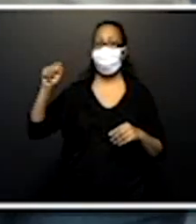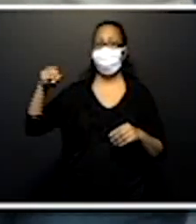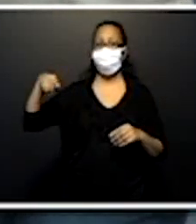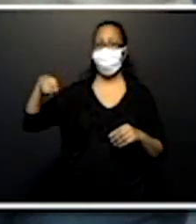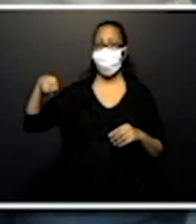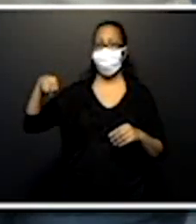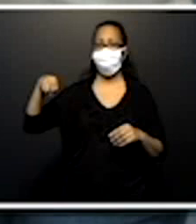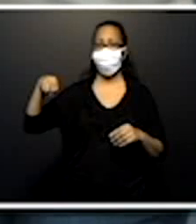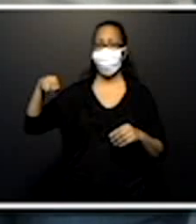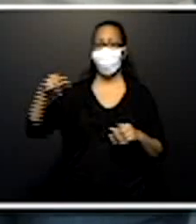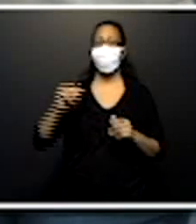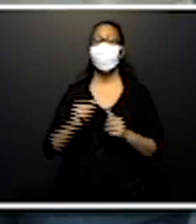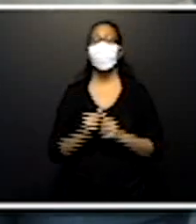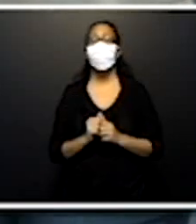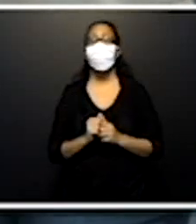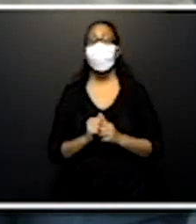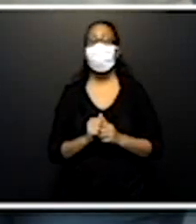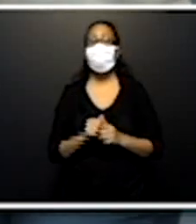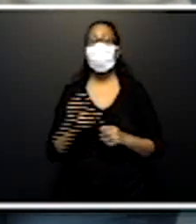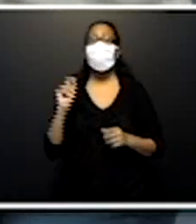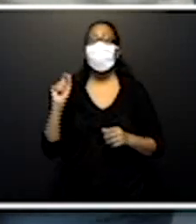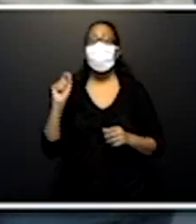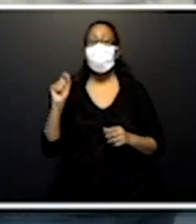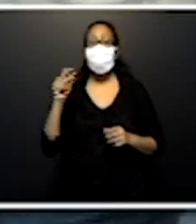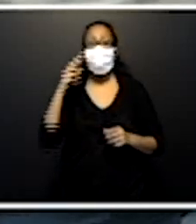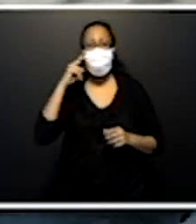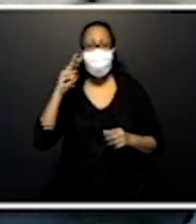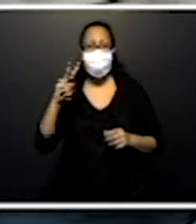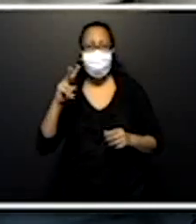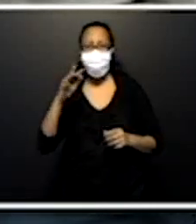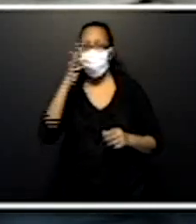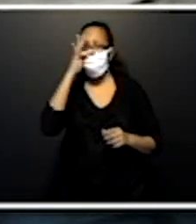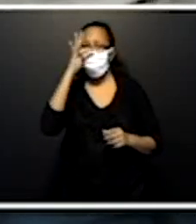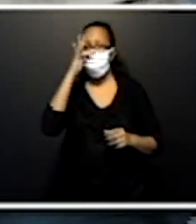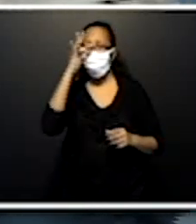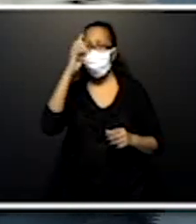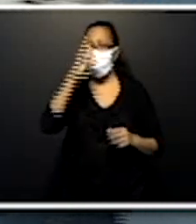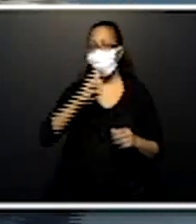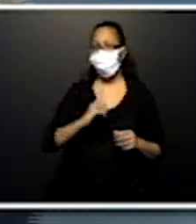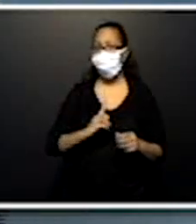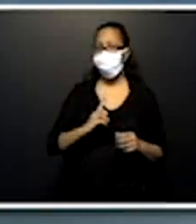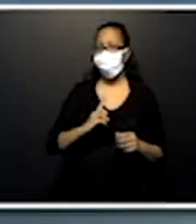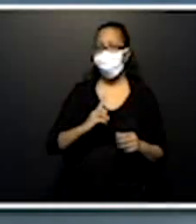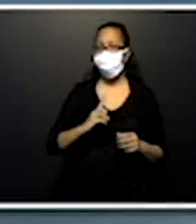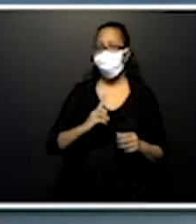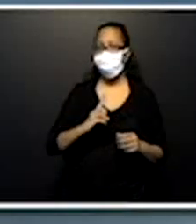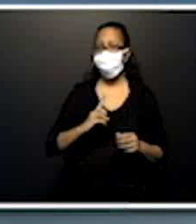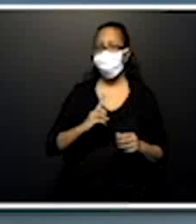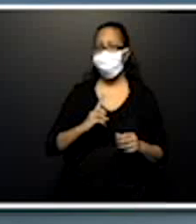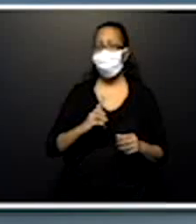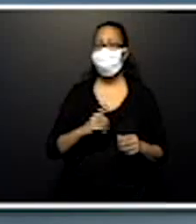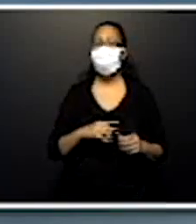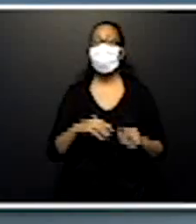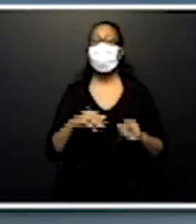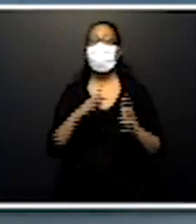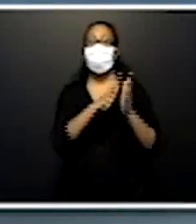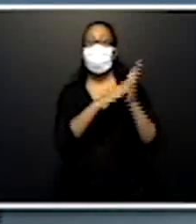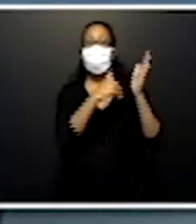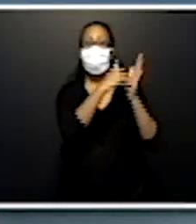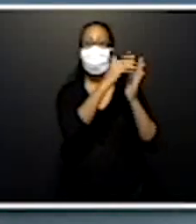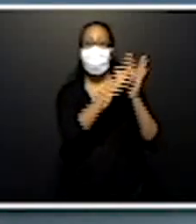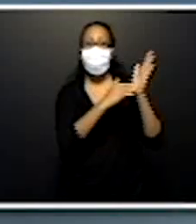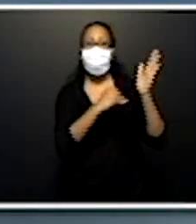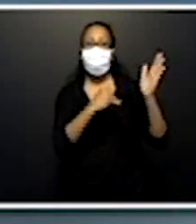que que nós conseguimos observar a partir dessa obra de arte? Ele explora basicamente os tons amarelos.